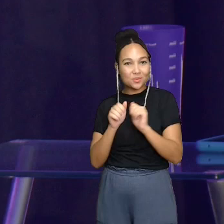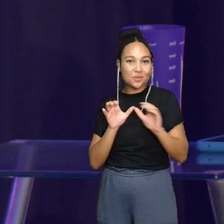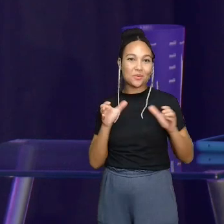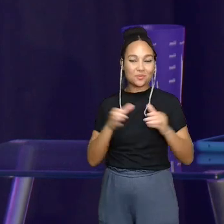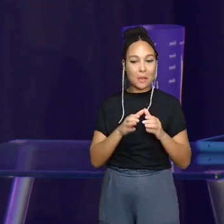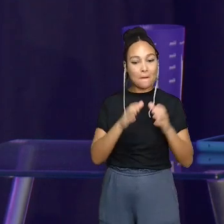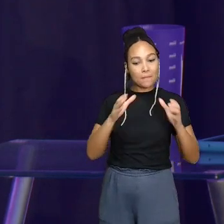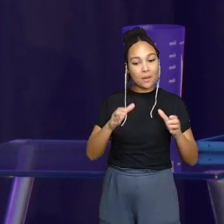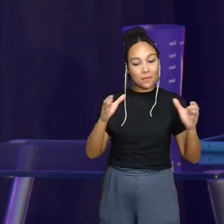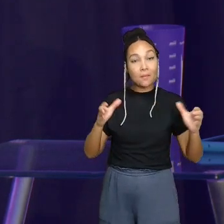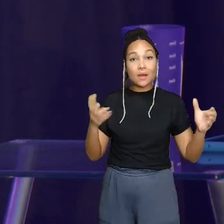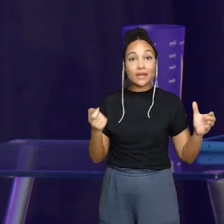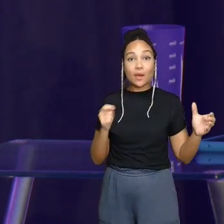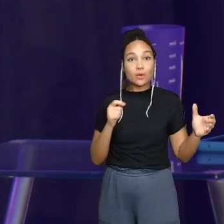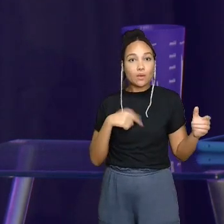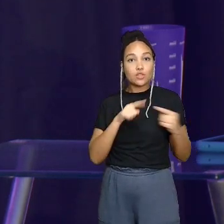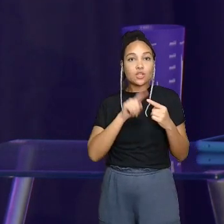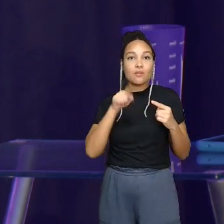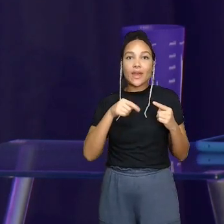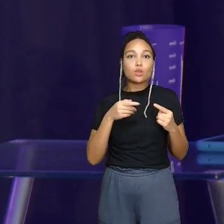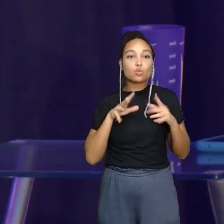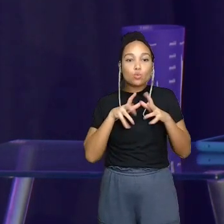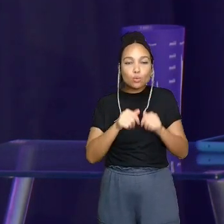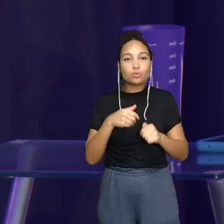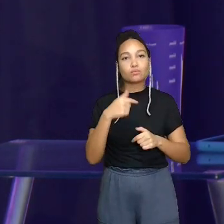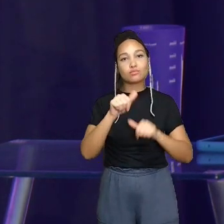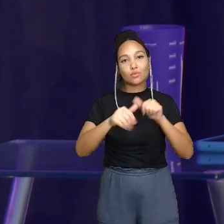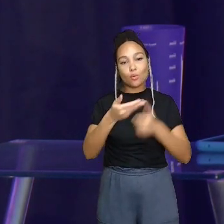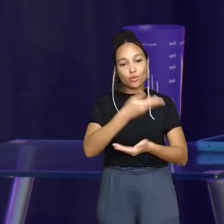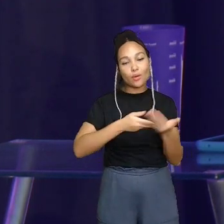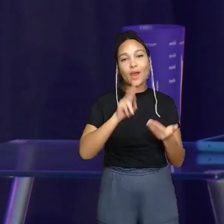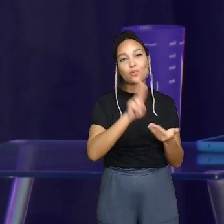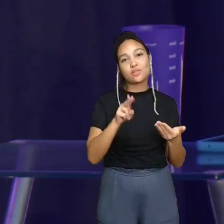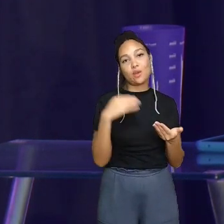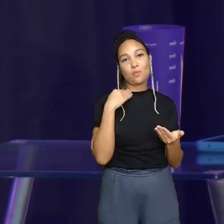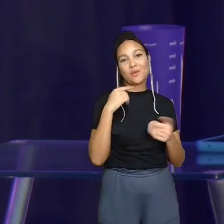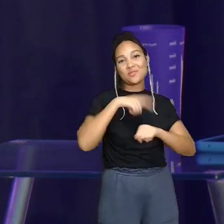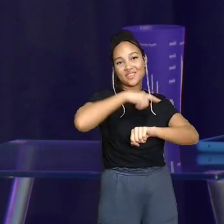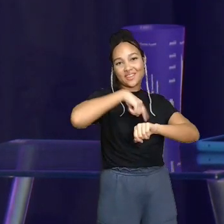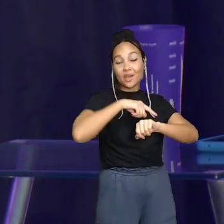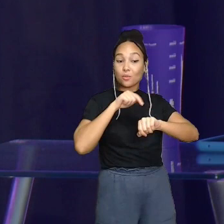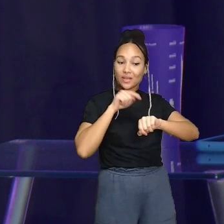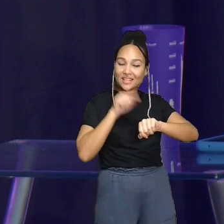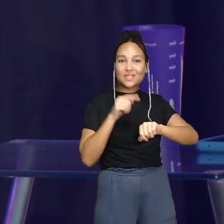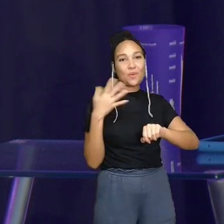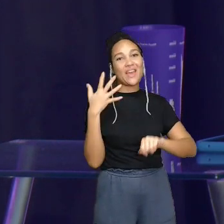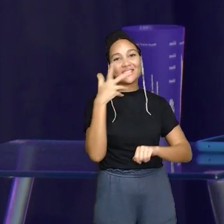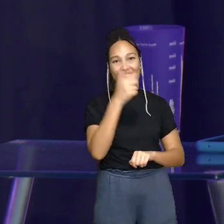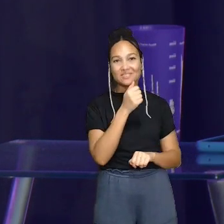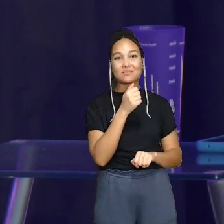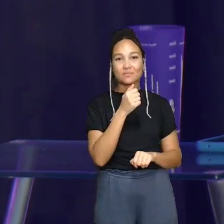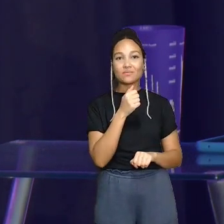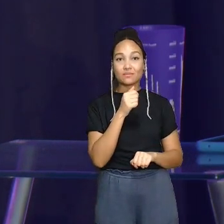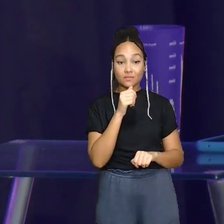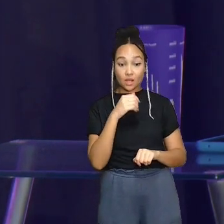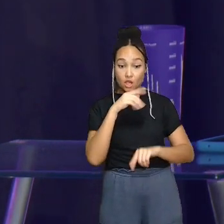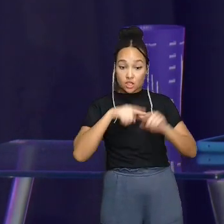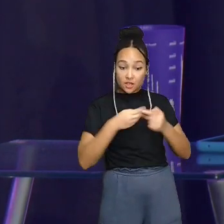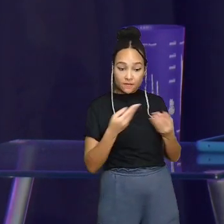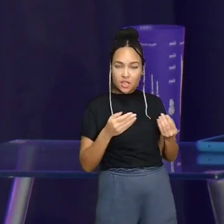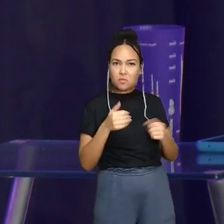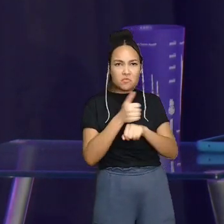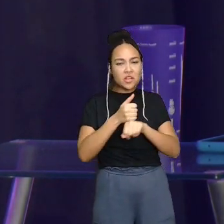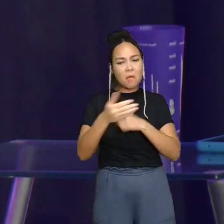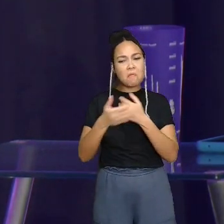que desse para trocar tudo pelo banco de tempo. Porque essa é a grande beleza, sabe? Um serviço de qualquer